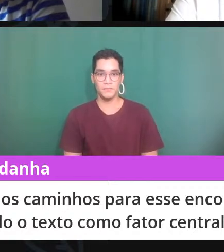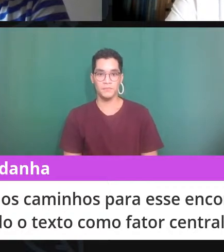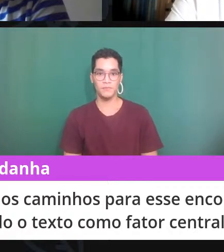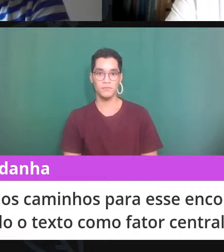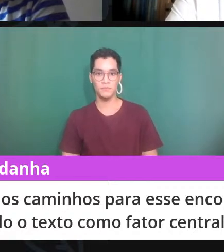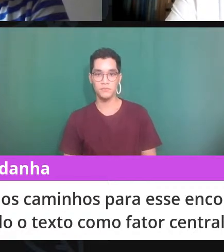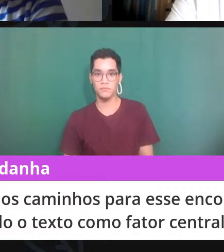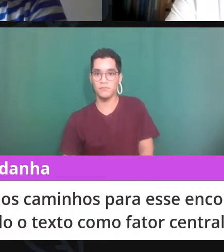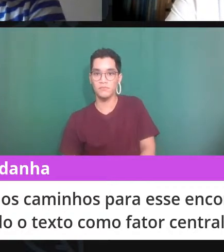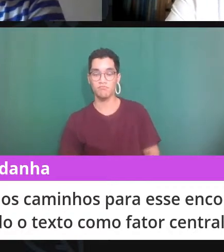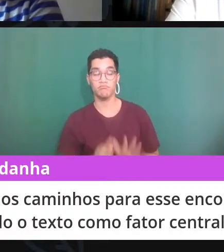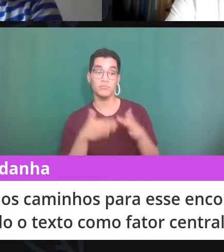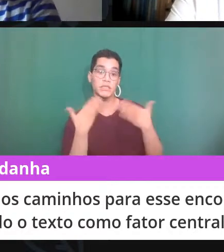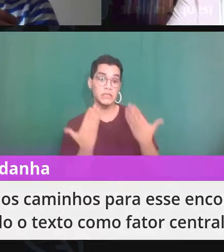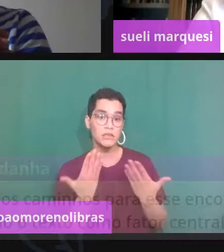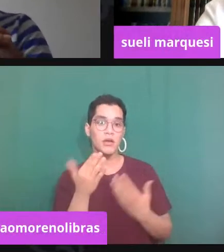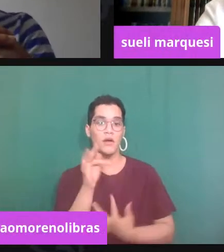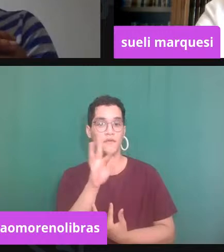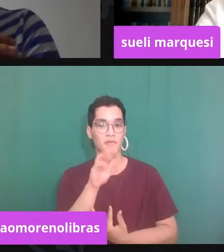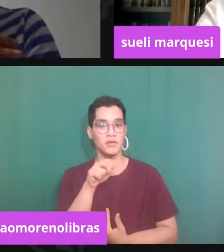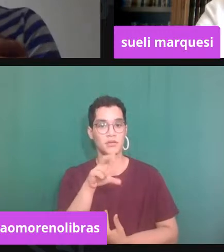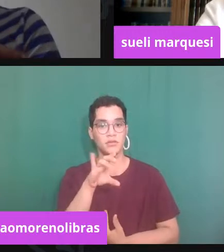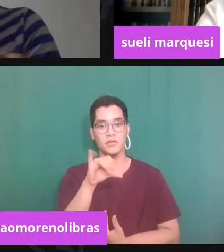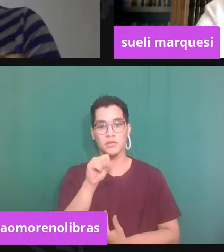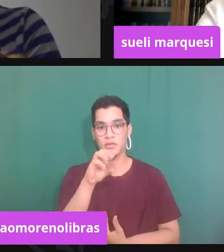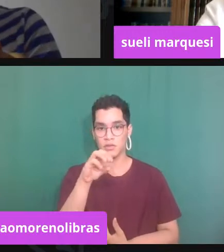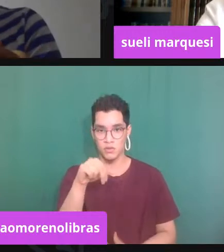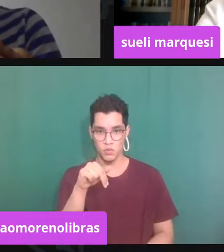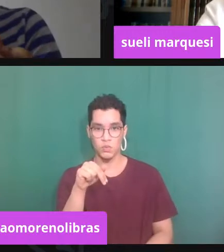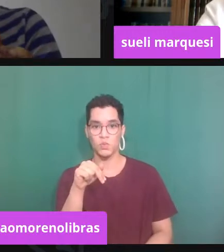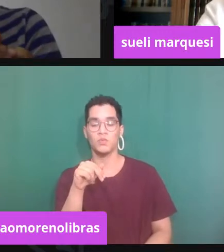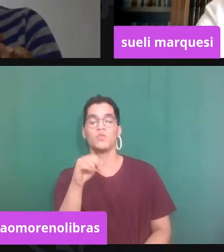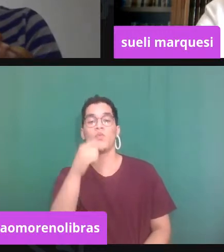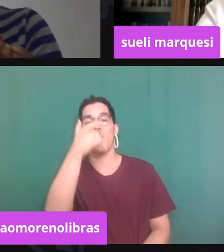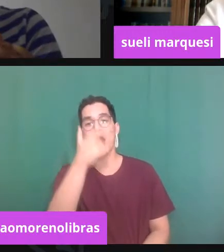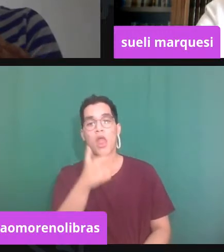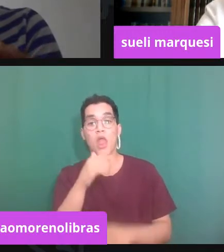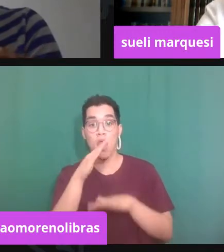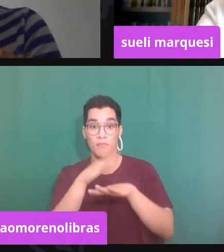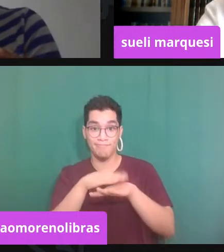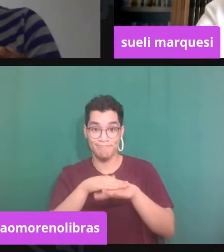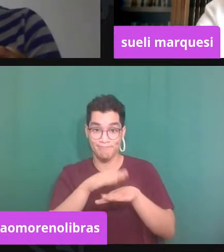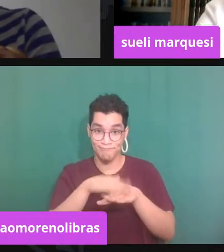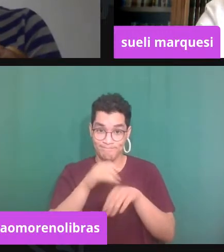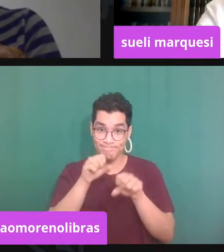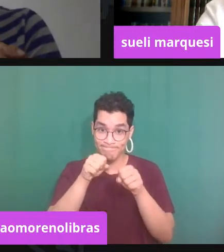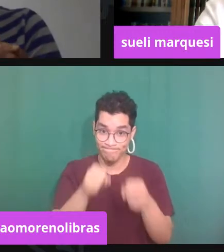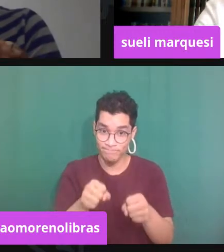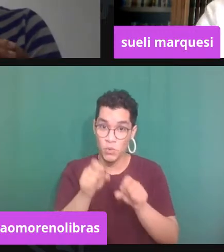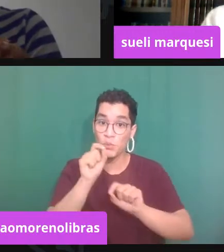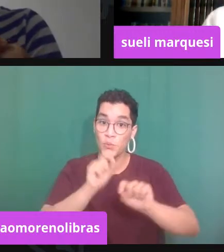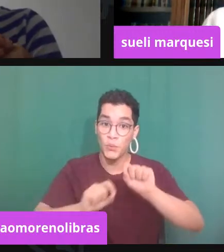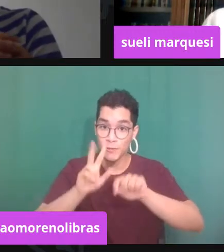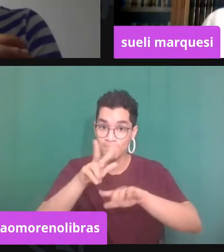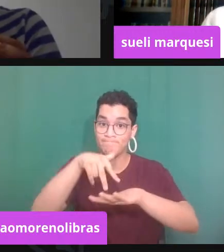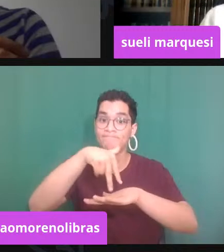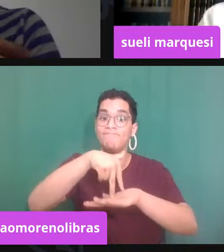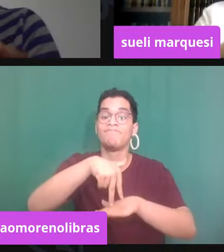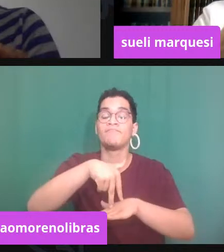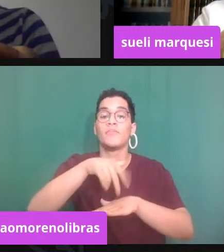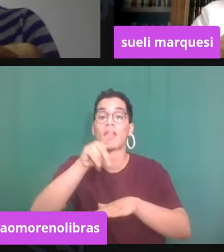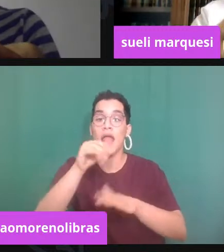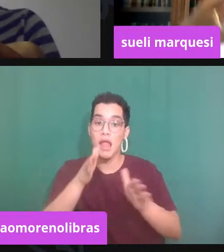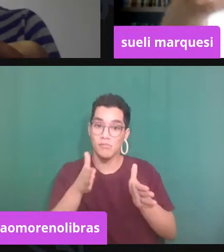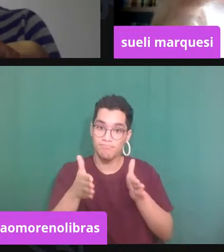ensino? Então, Francisco, eu continuo defendendo e vou enfatizar que o caminho é, de fato, você olhar